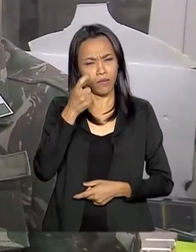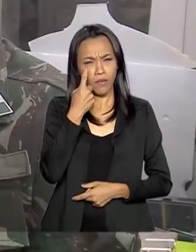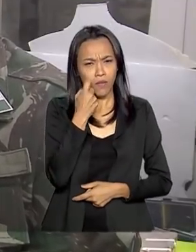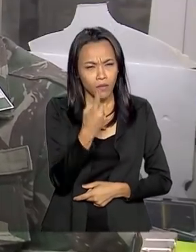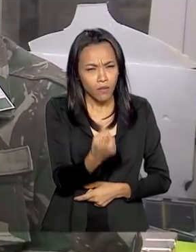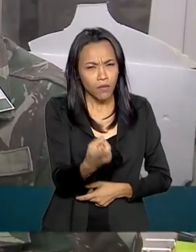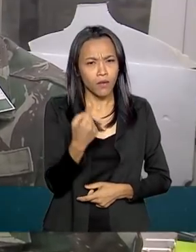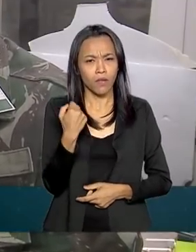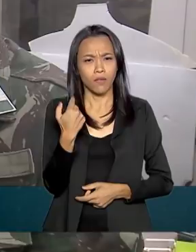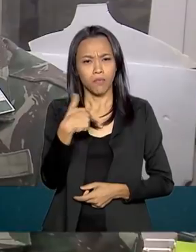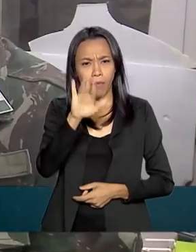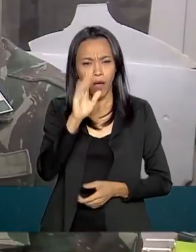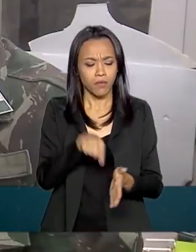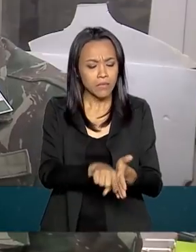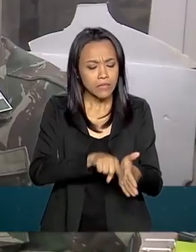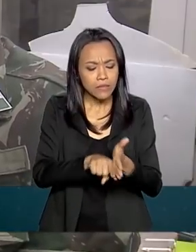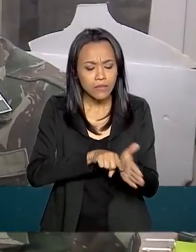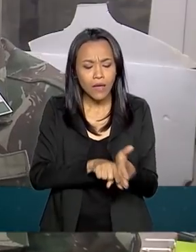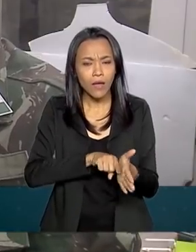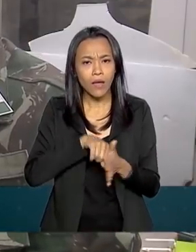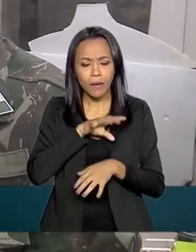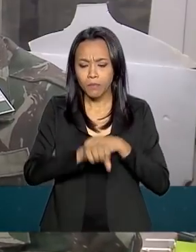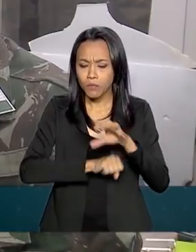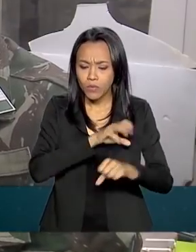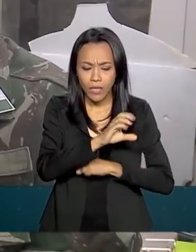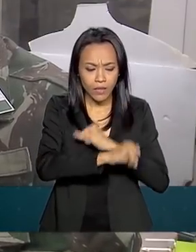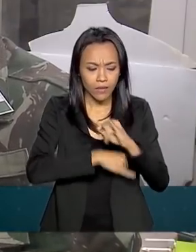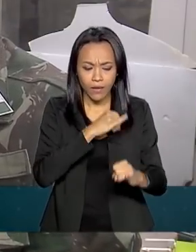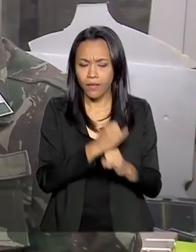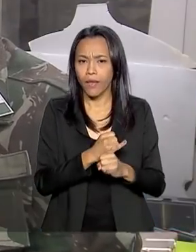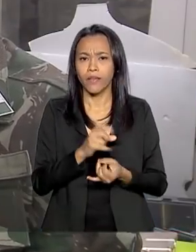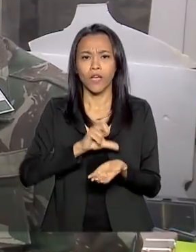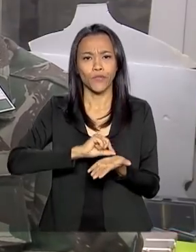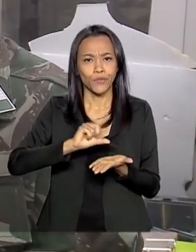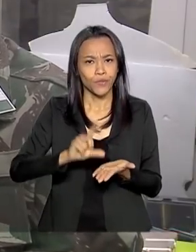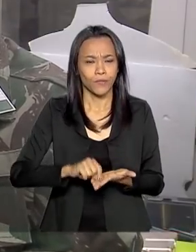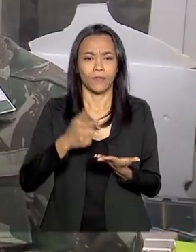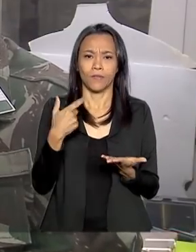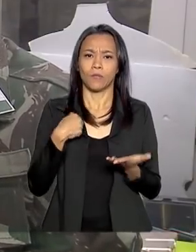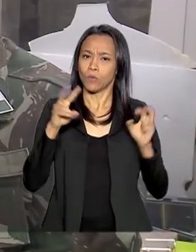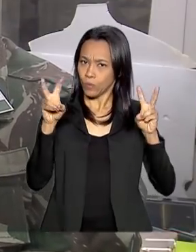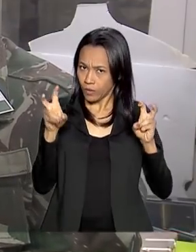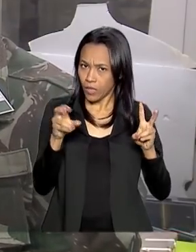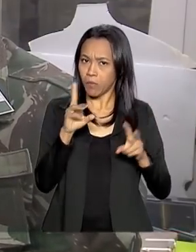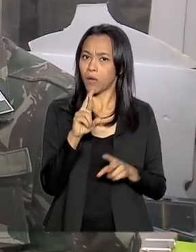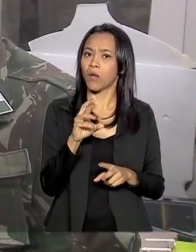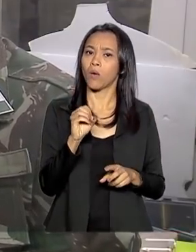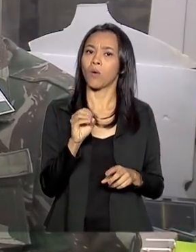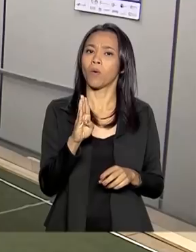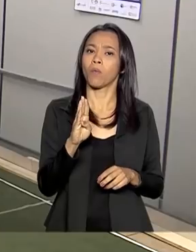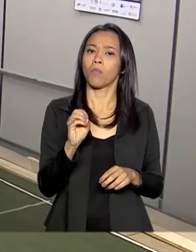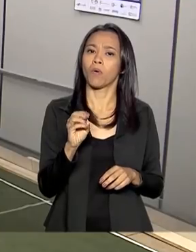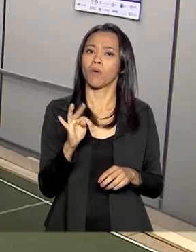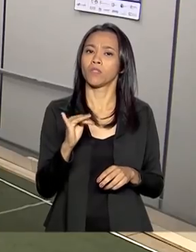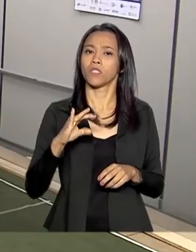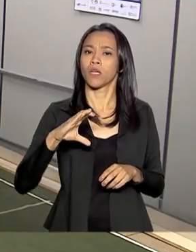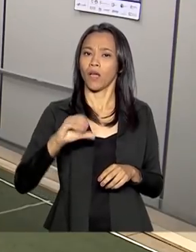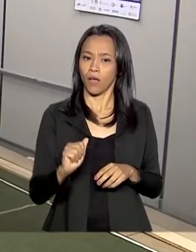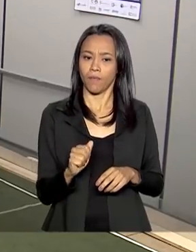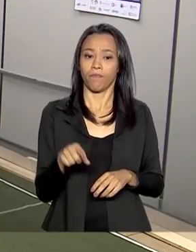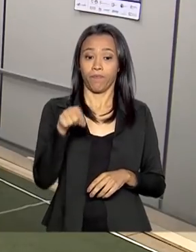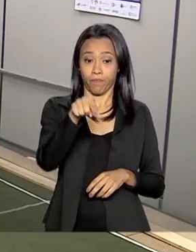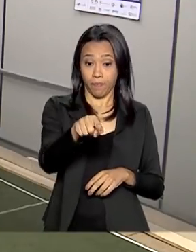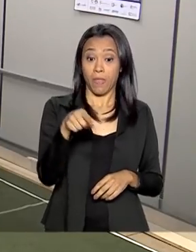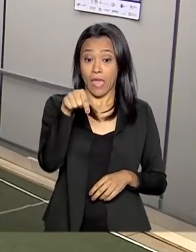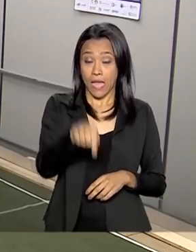mais, comecei a procurar na internet artigos sobre robótica e comecei a me interessar bem mais. A Olimpíada